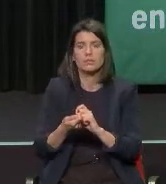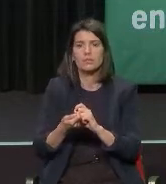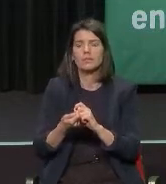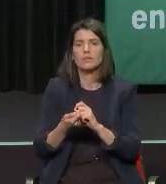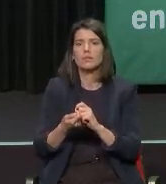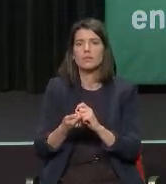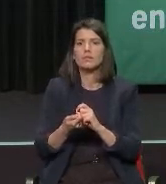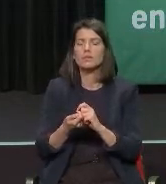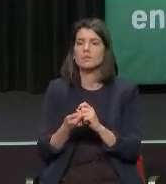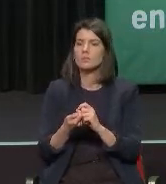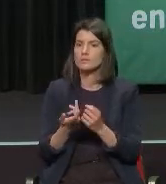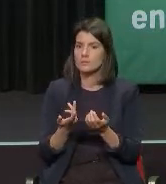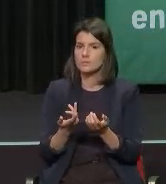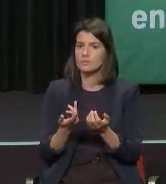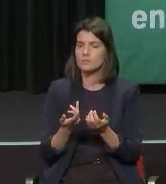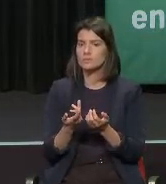emissões.